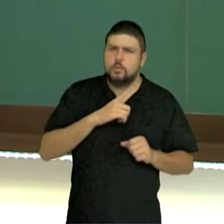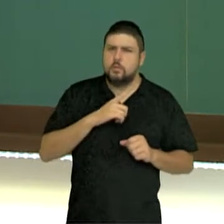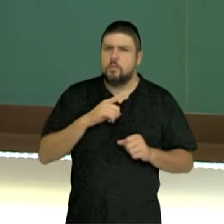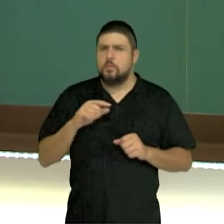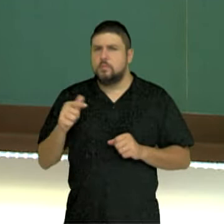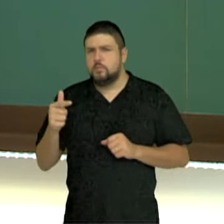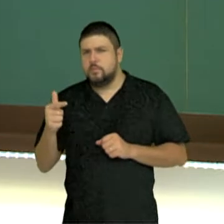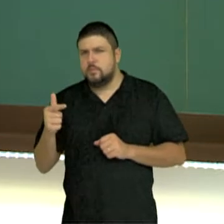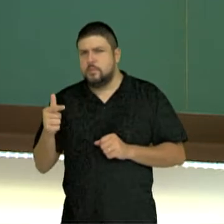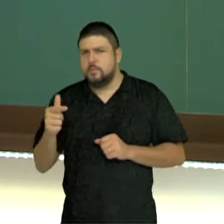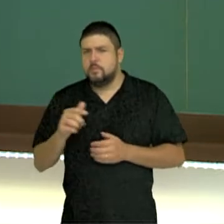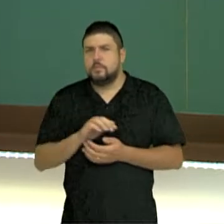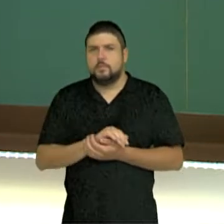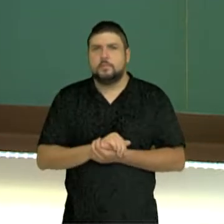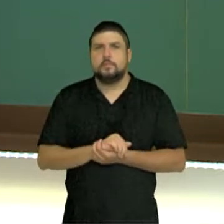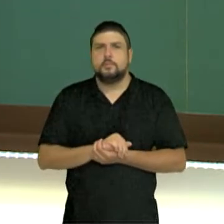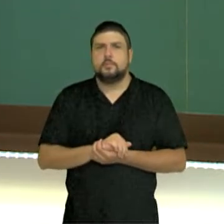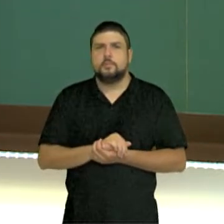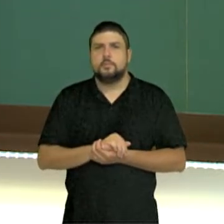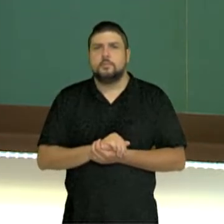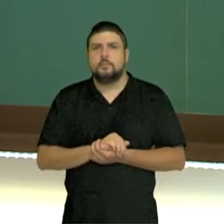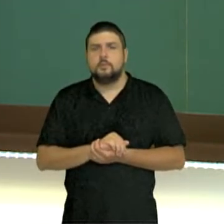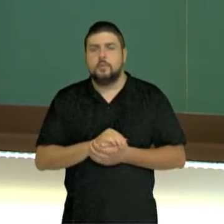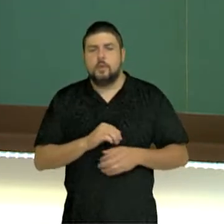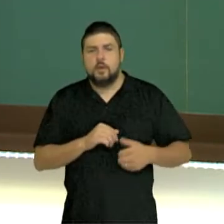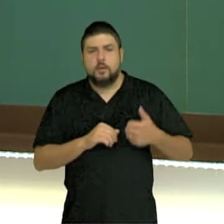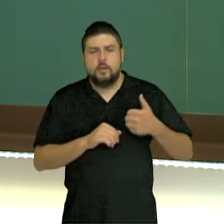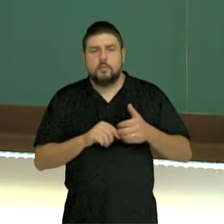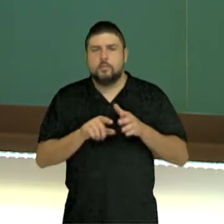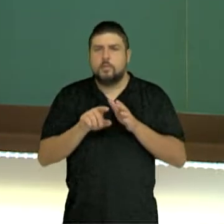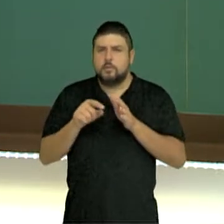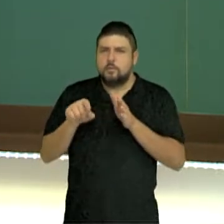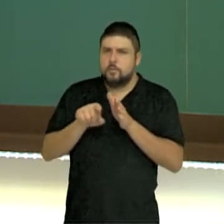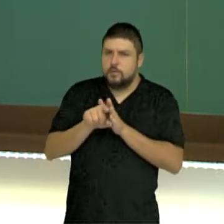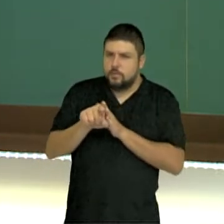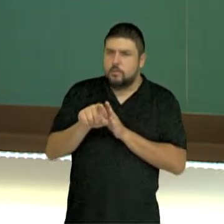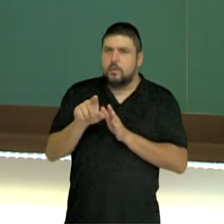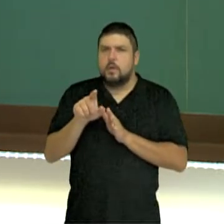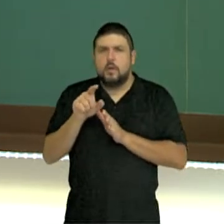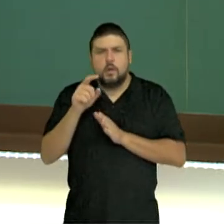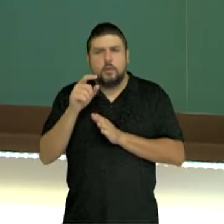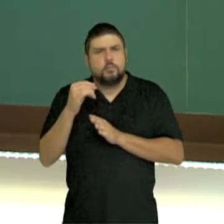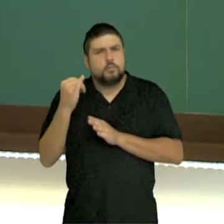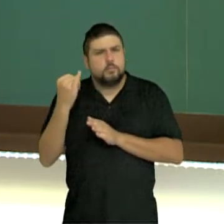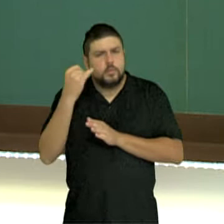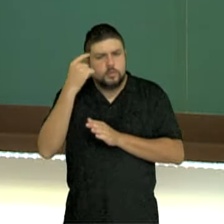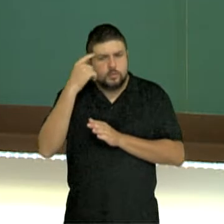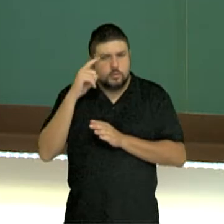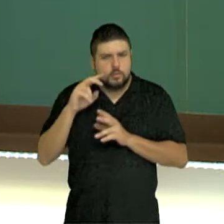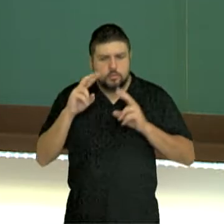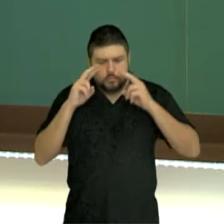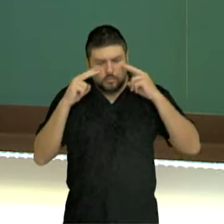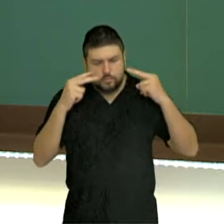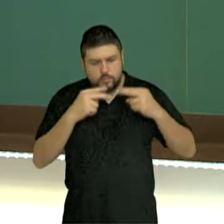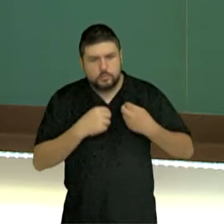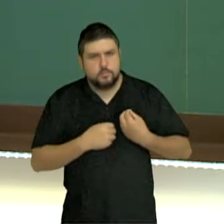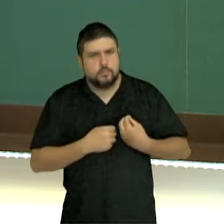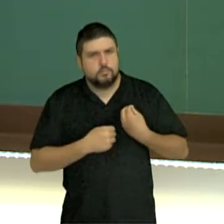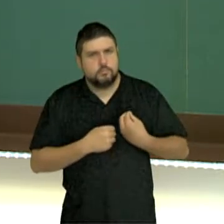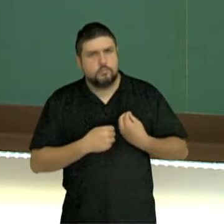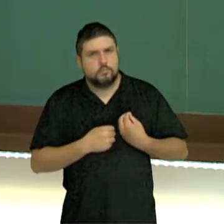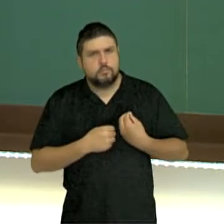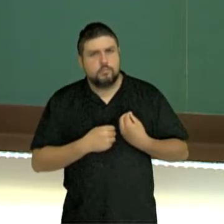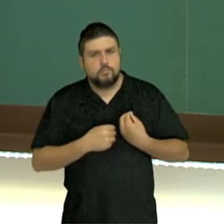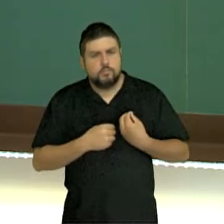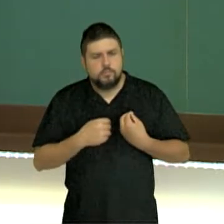liberdade? Essa primeira pergunta é importante para a gente nortear a nossa própria vida. Será que eu sou livre? Será